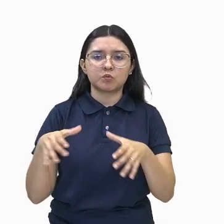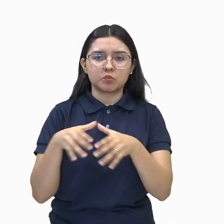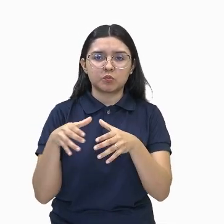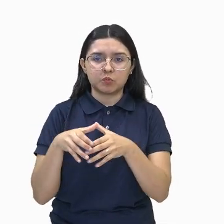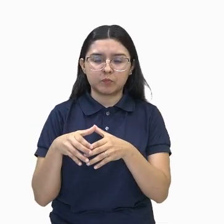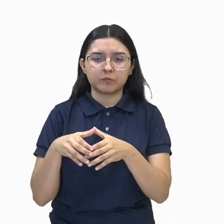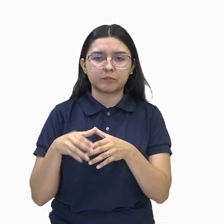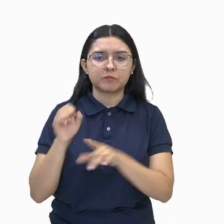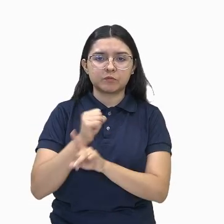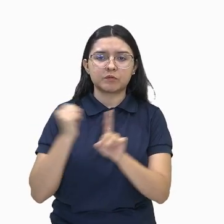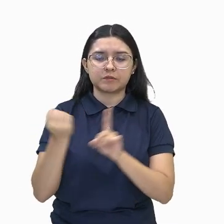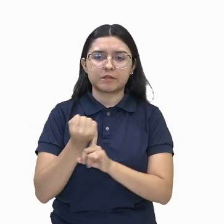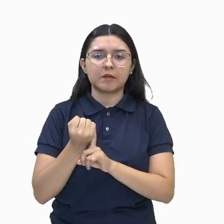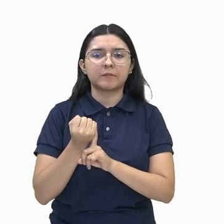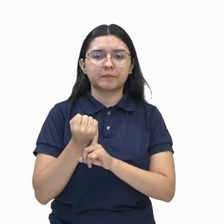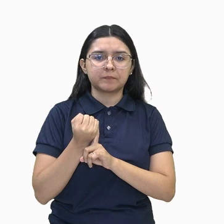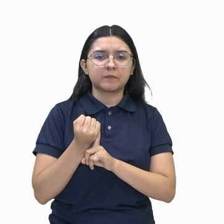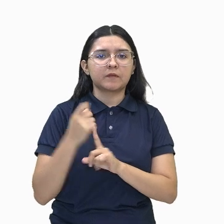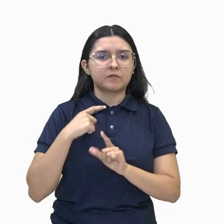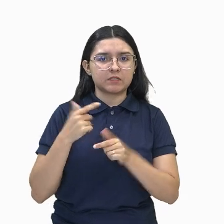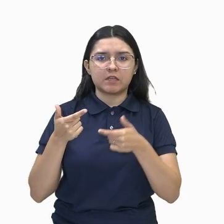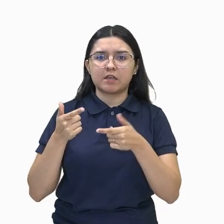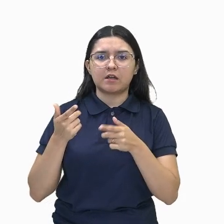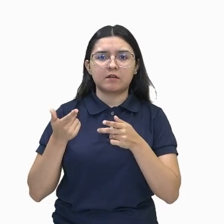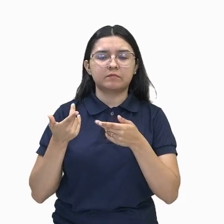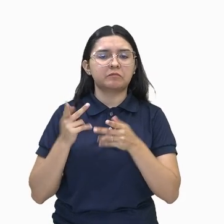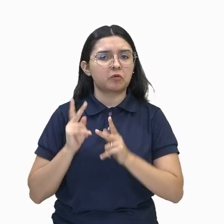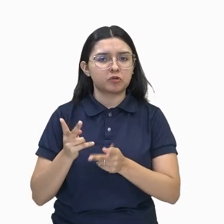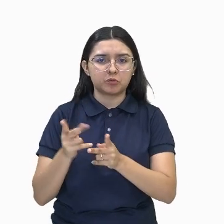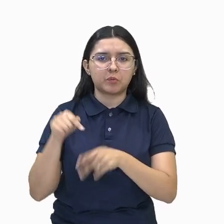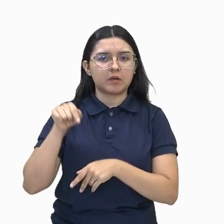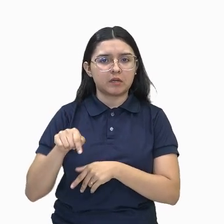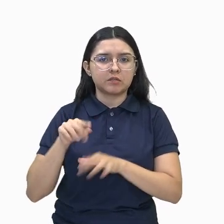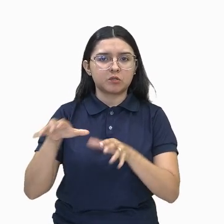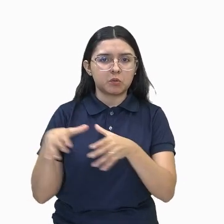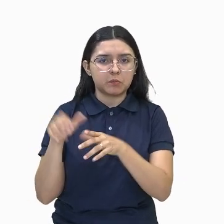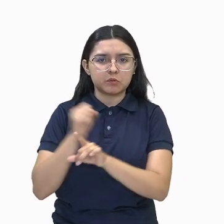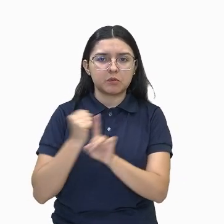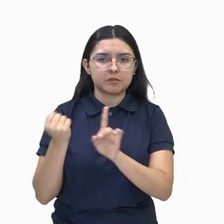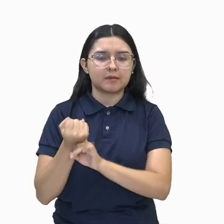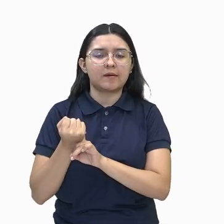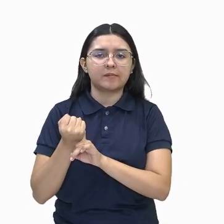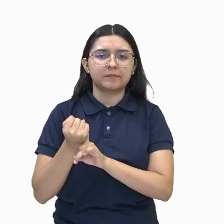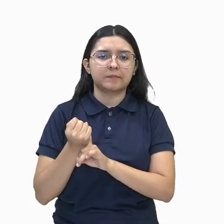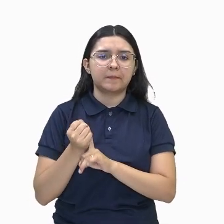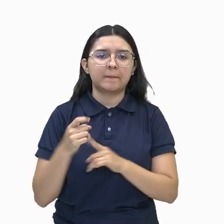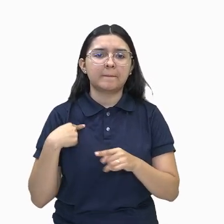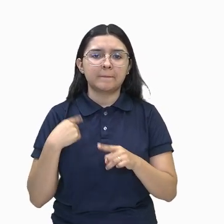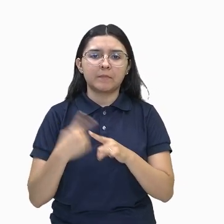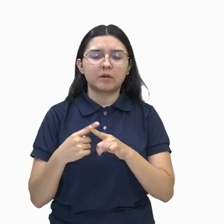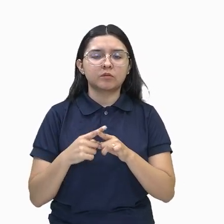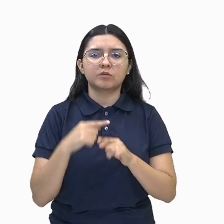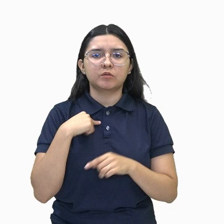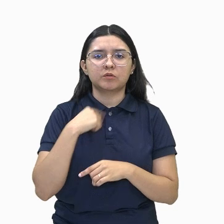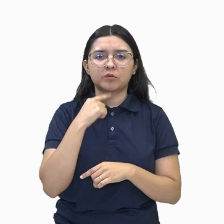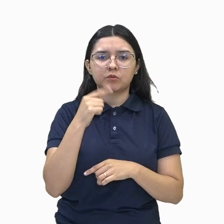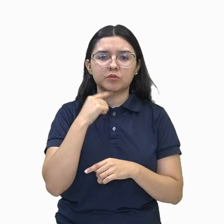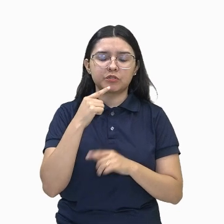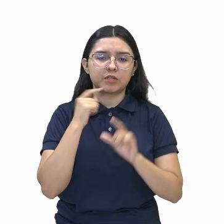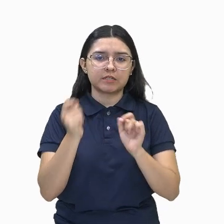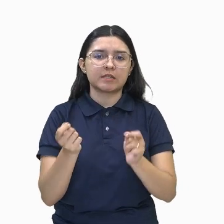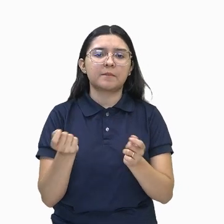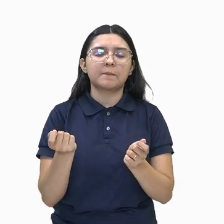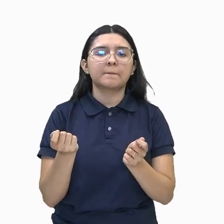social, você possivelmente iria morrer naquela classe social, porque não existia ali a mobilidade